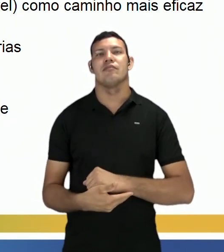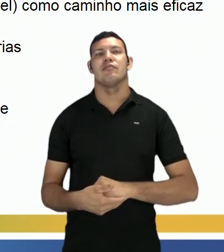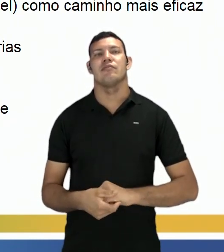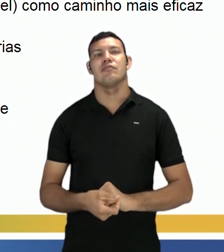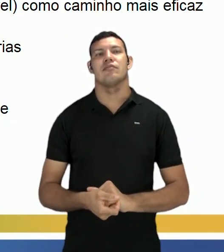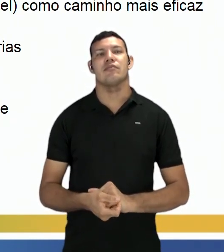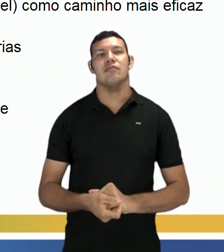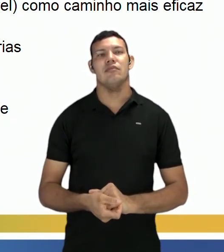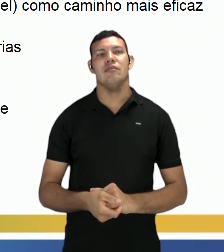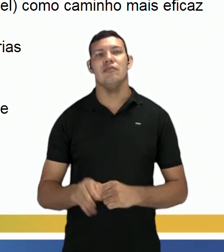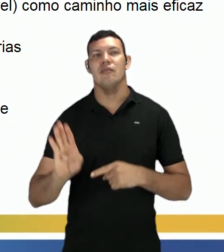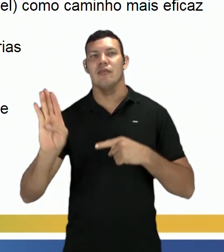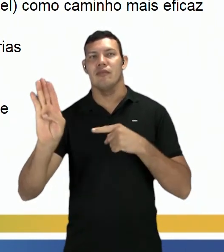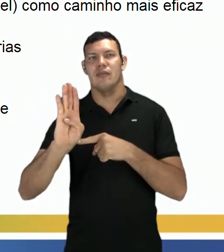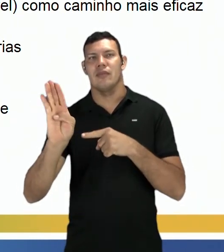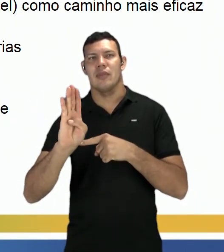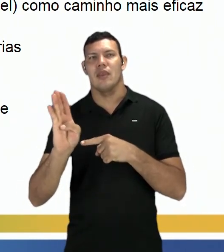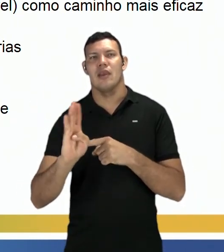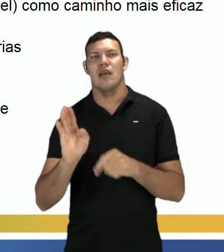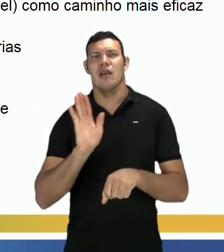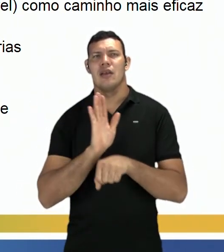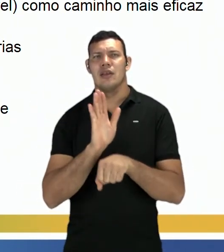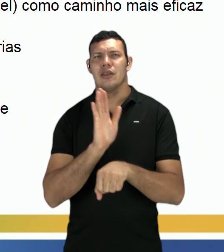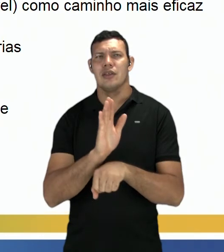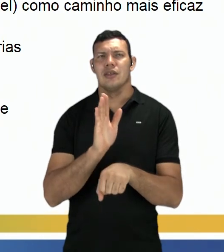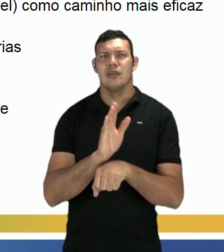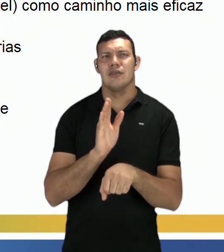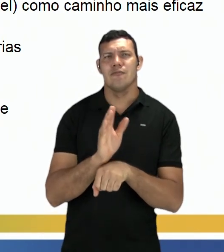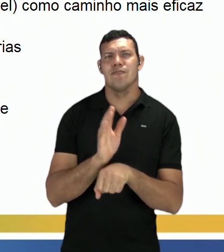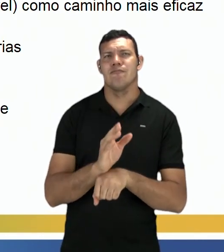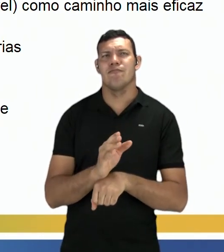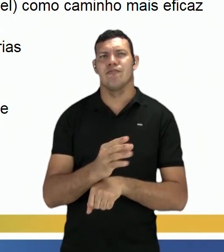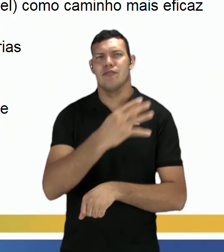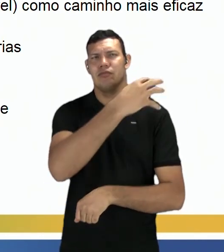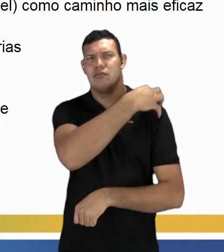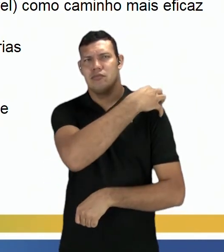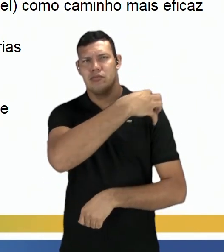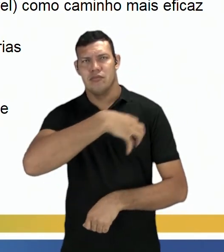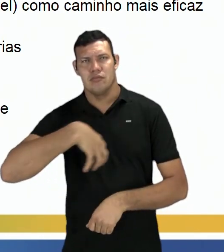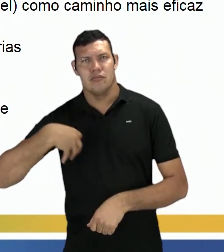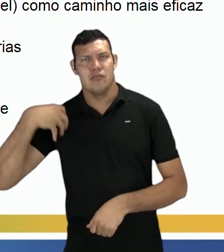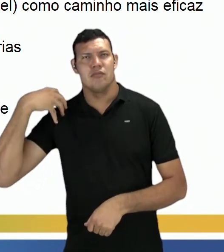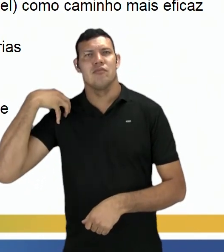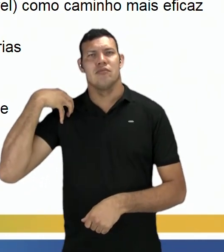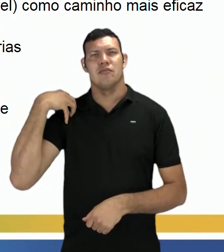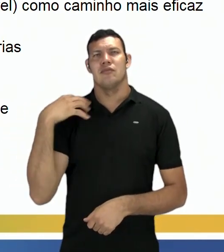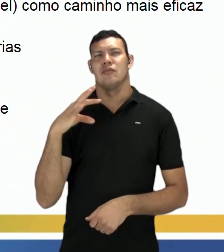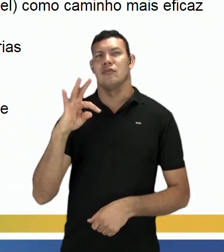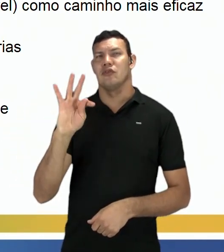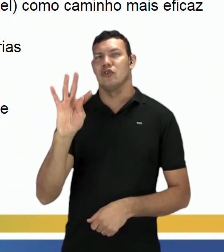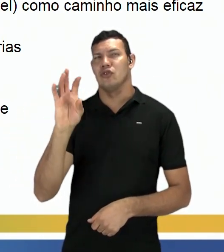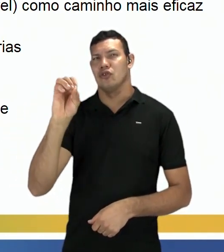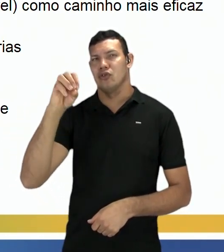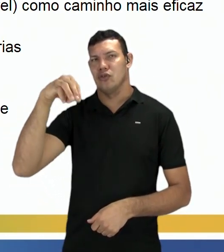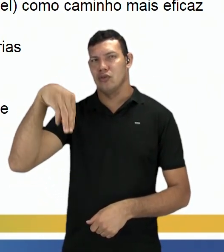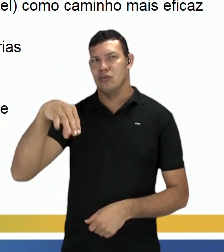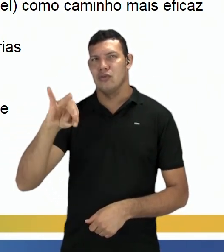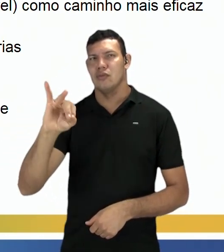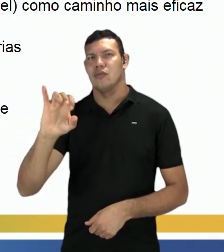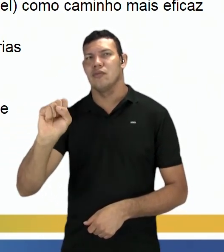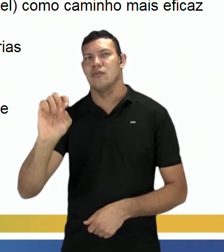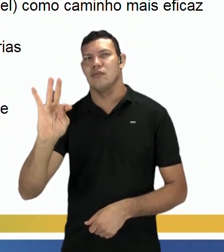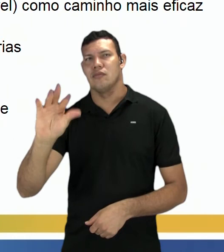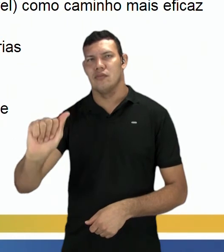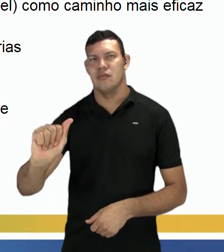no pressuposto aristotélico tomista da filosofia escolástica. Isso também já foi superado, lá na Idade Média.